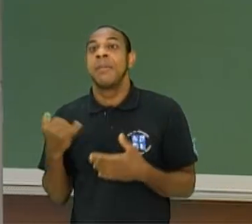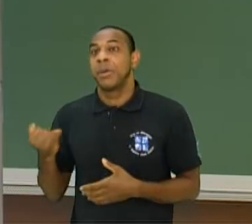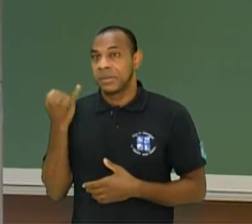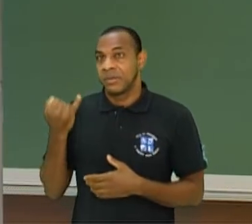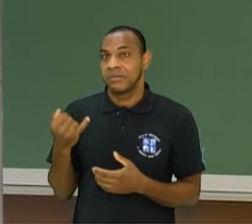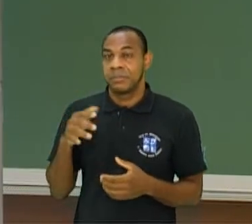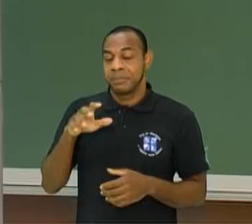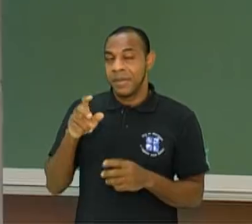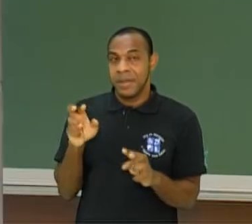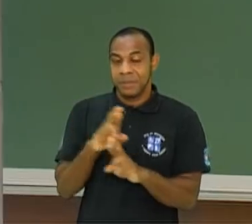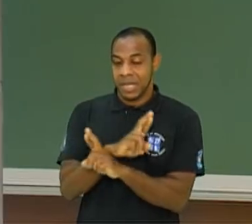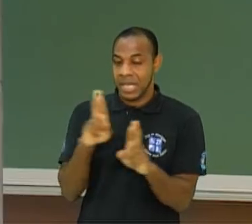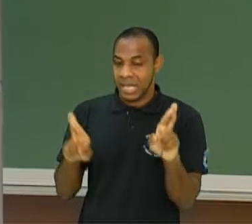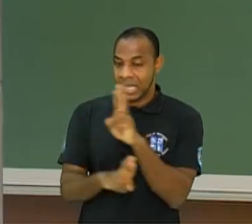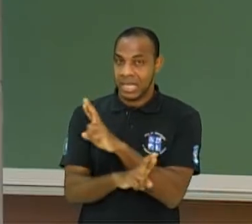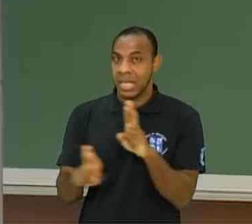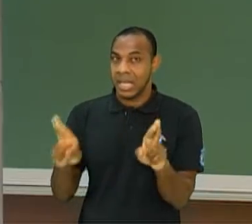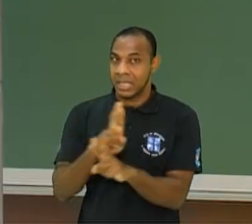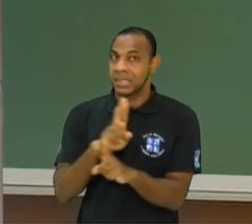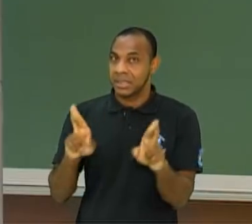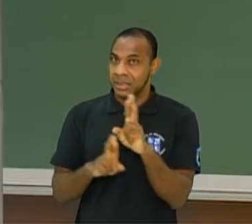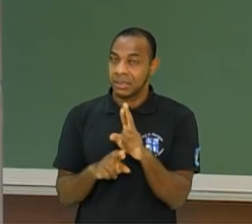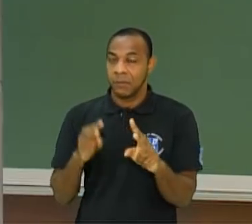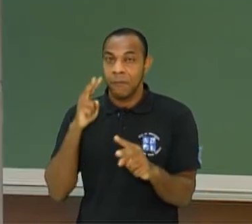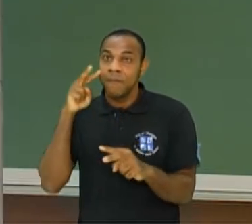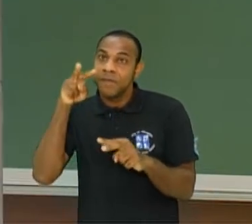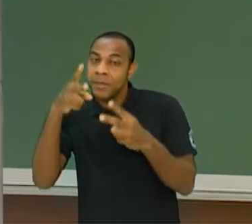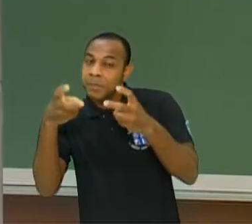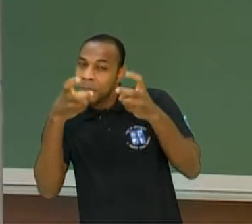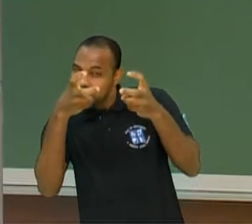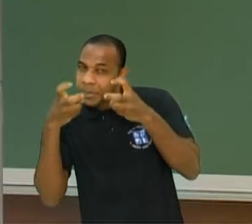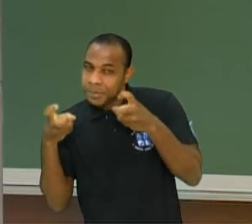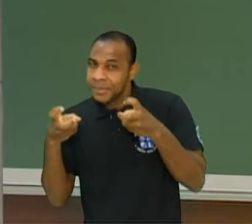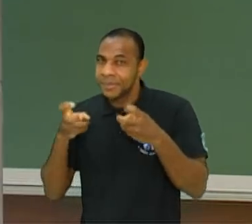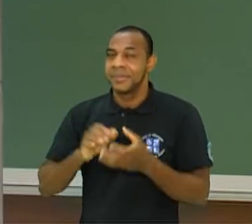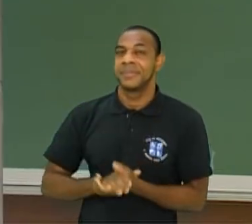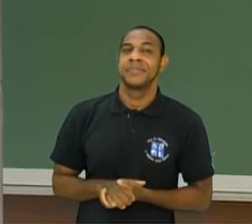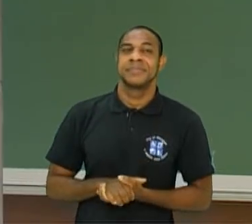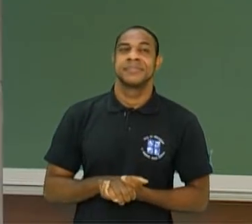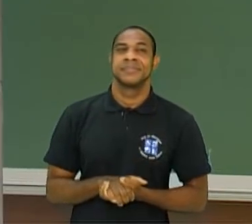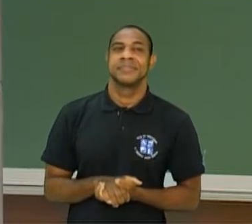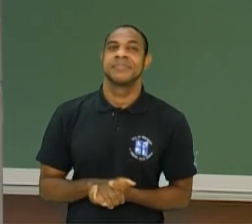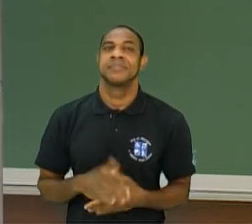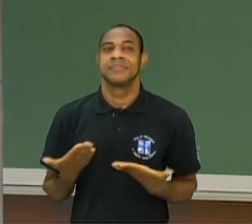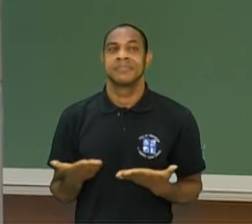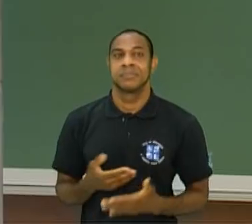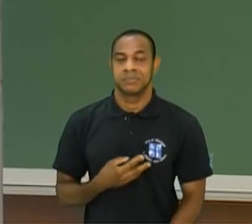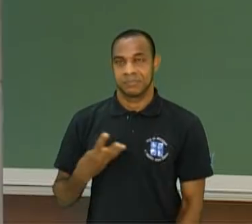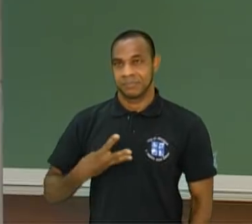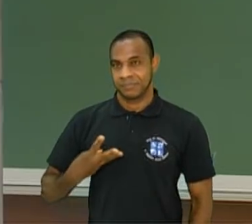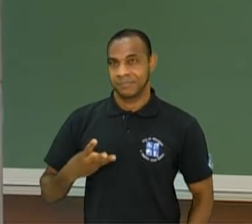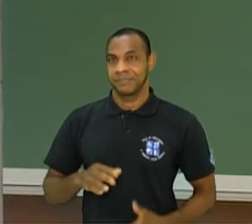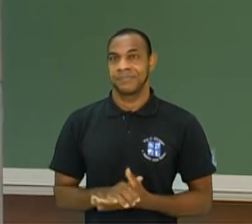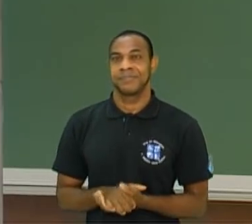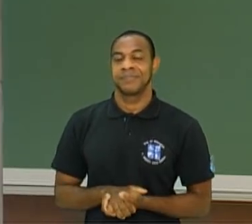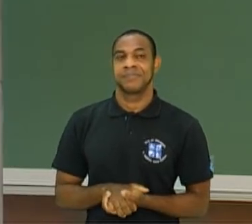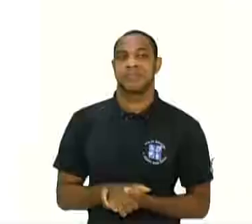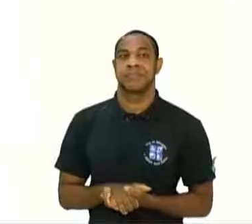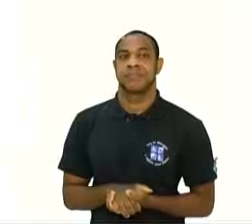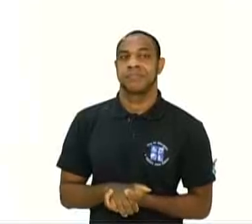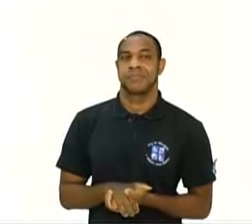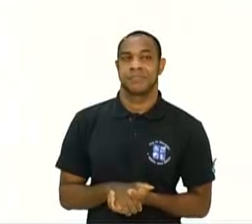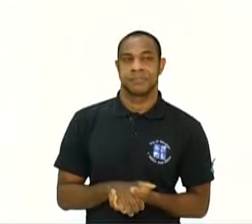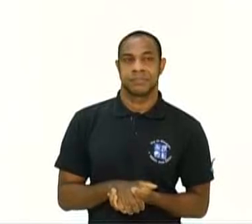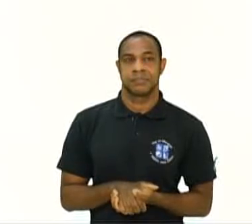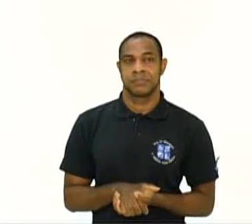lá no texto. Ele usou o pronome para substituir o wallpaper. Number 3. The narrator